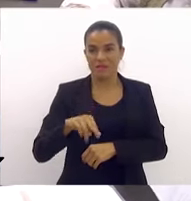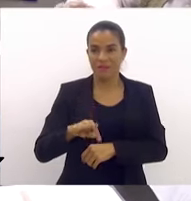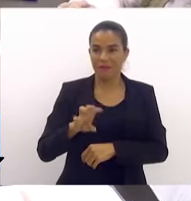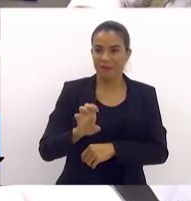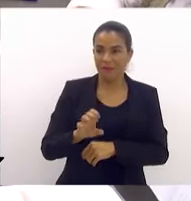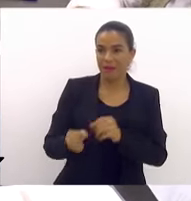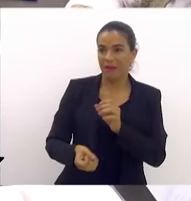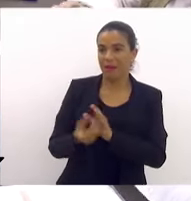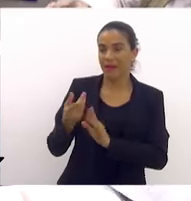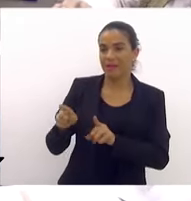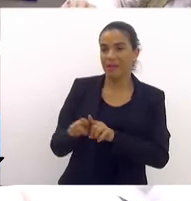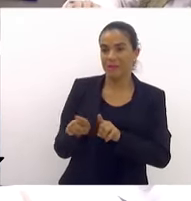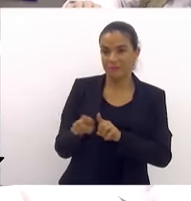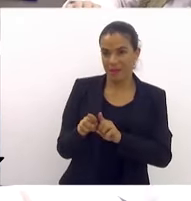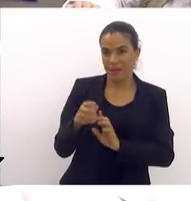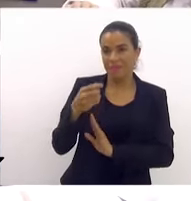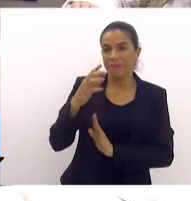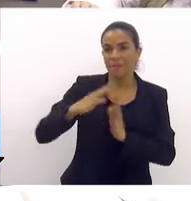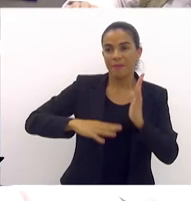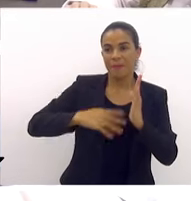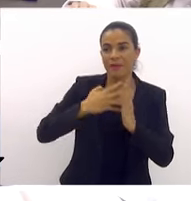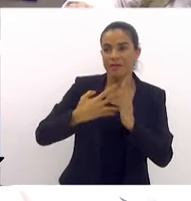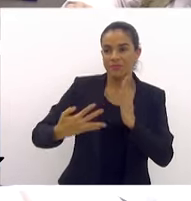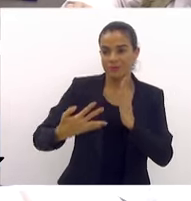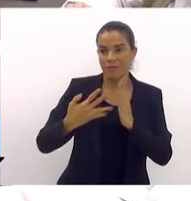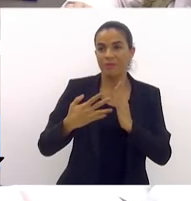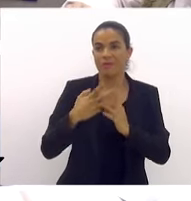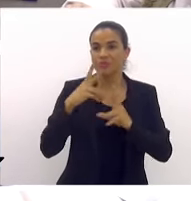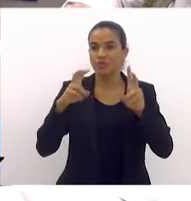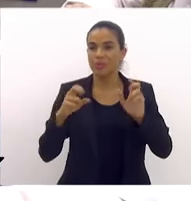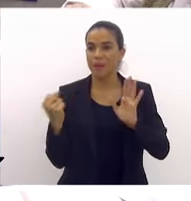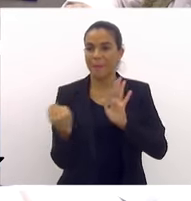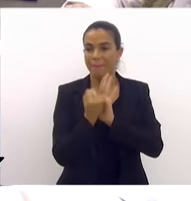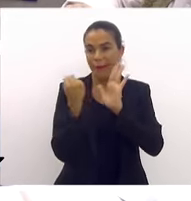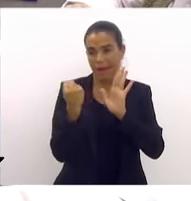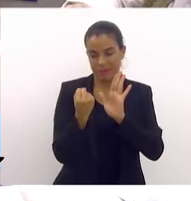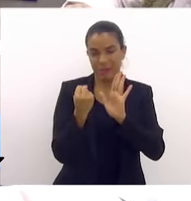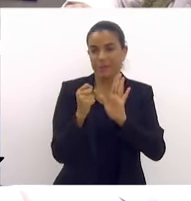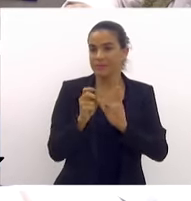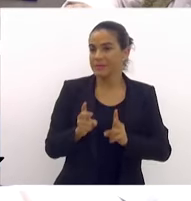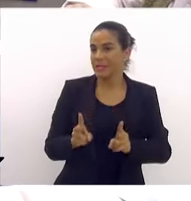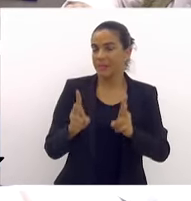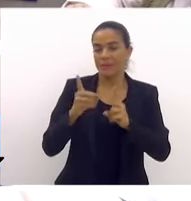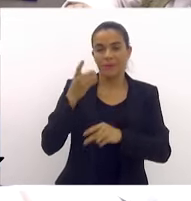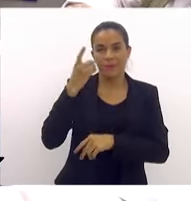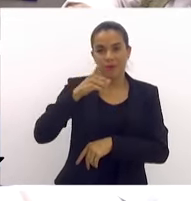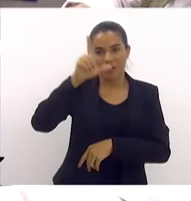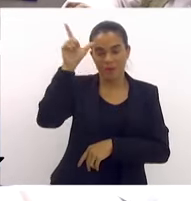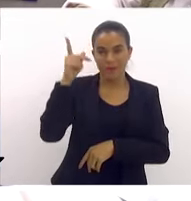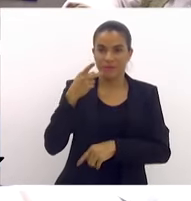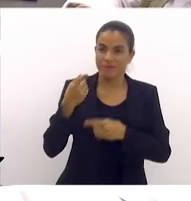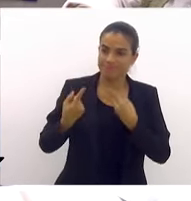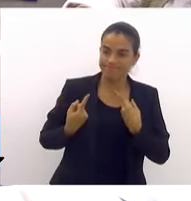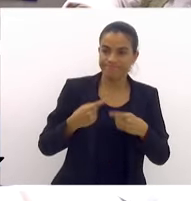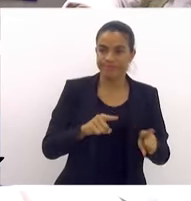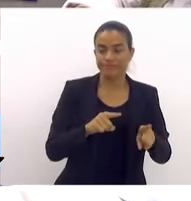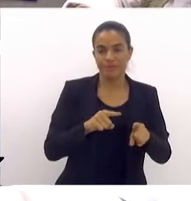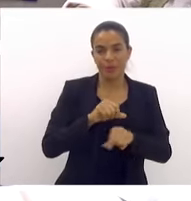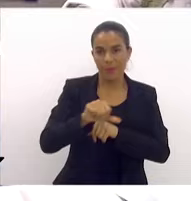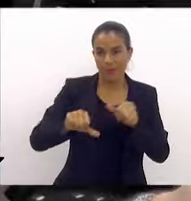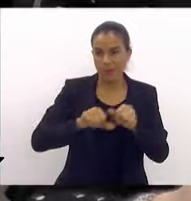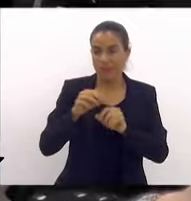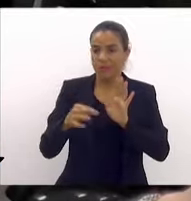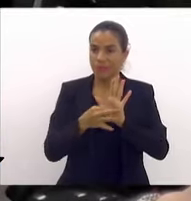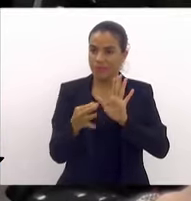Criar uma nova súmula Luiz Paulo aí, para essa questão da marca, que é algo que o deputado Luiz Paulo sempre. Então, retificando aqui o meu